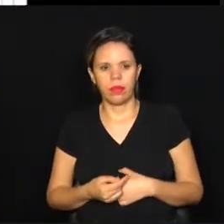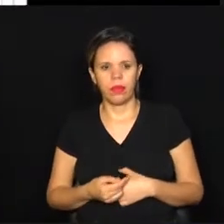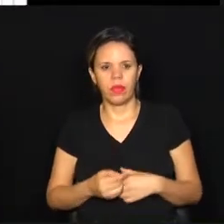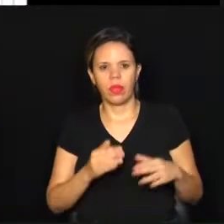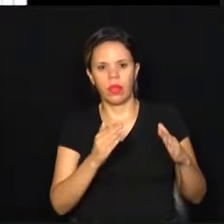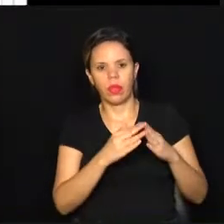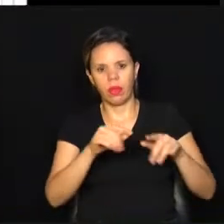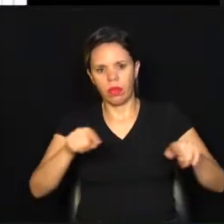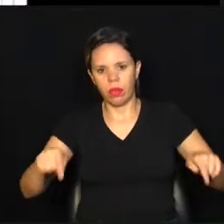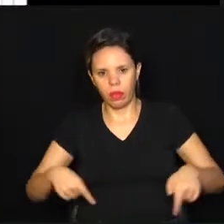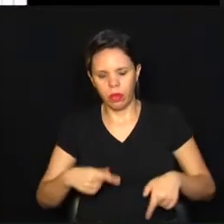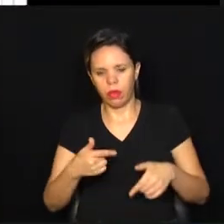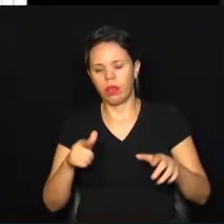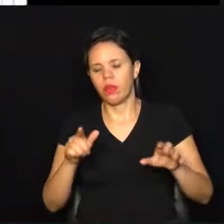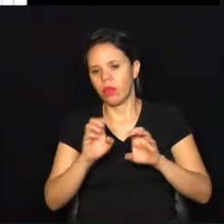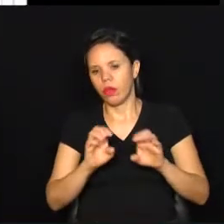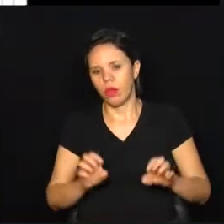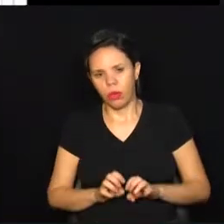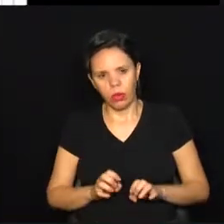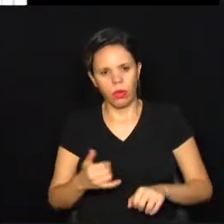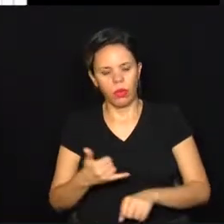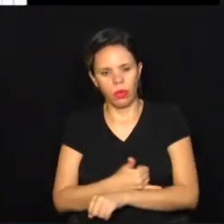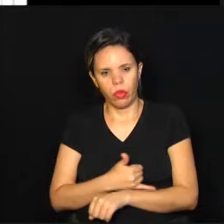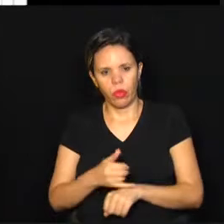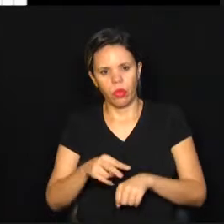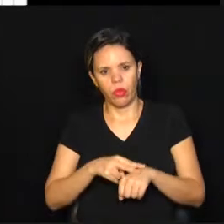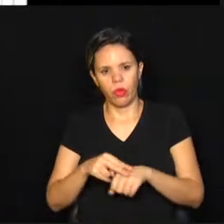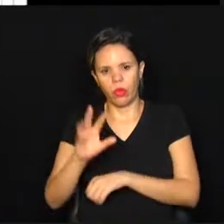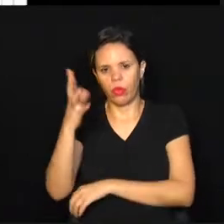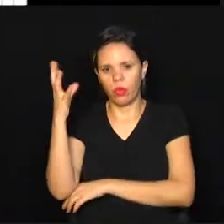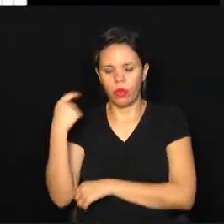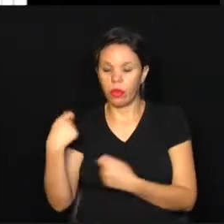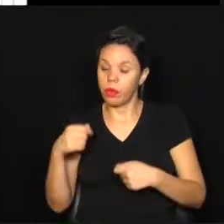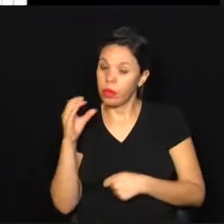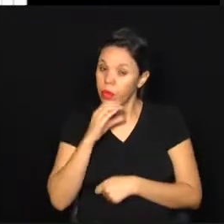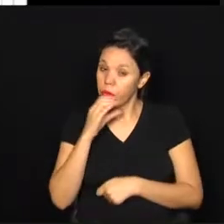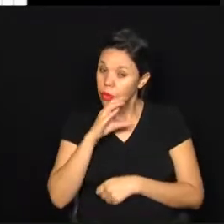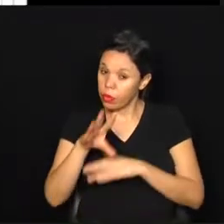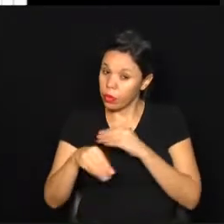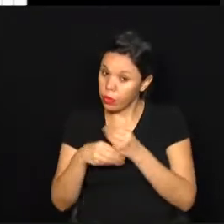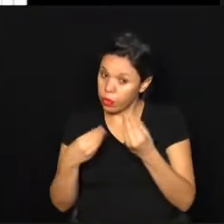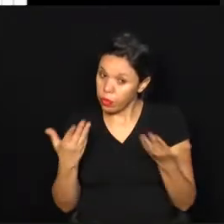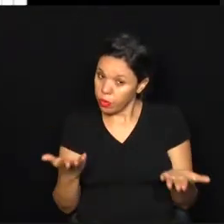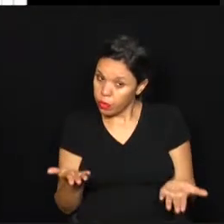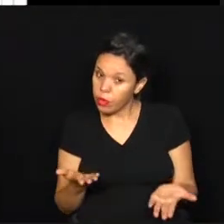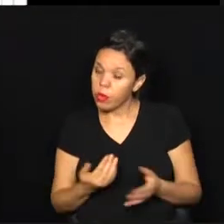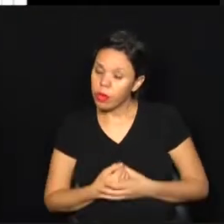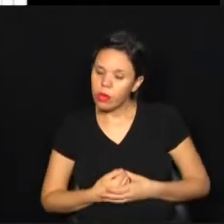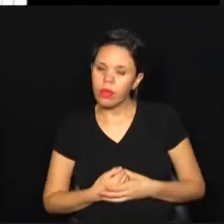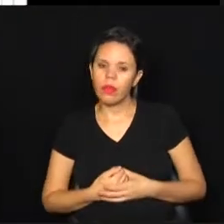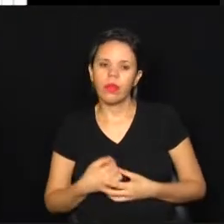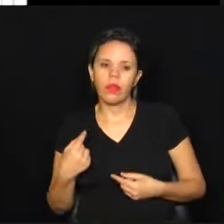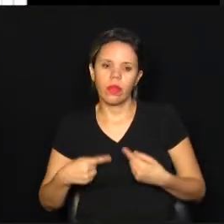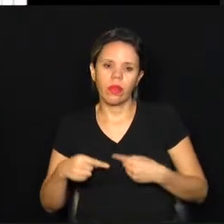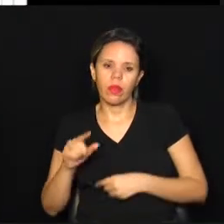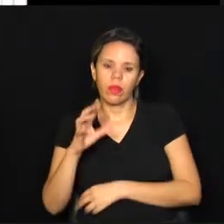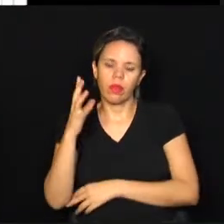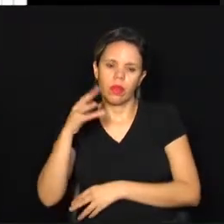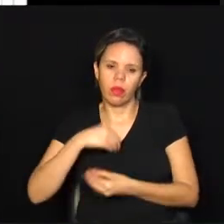loteamentos com infraestruturas verdes. Nós precisamos urgentemente atualizar isso, né, no debate